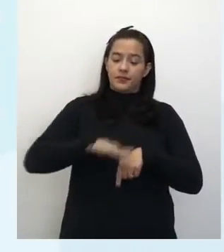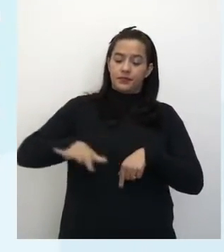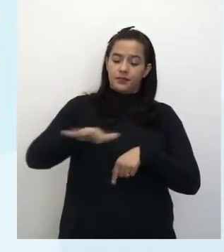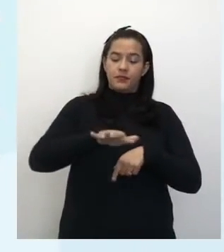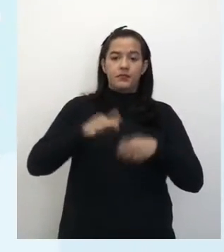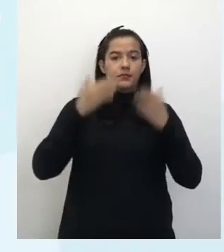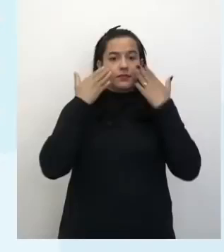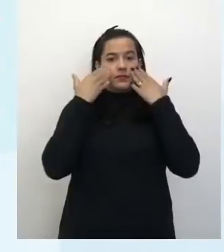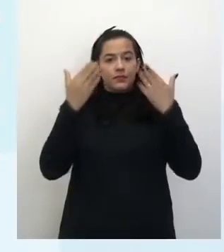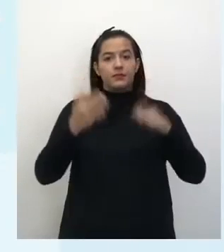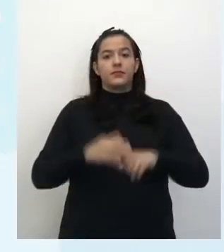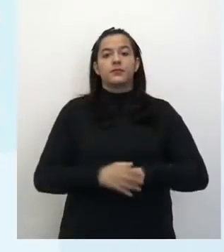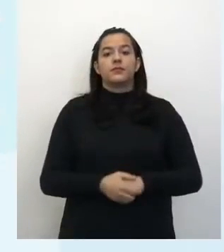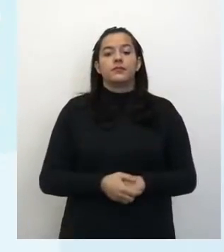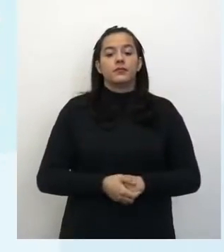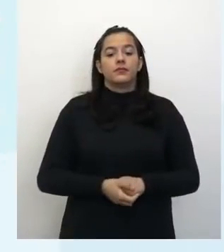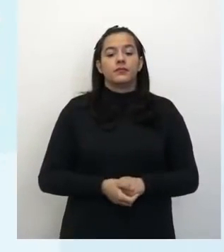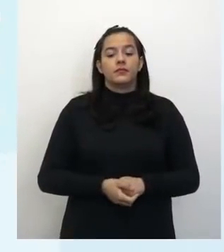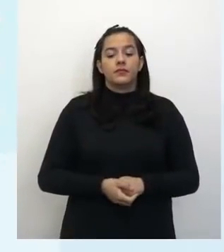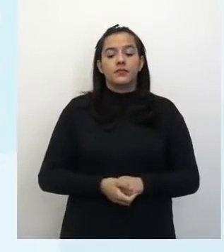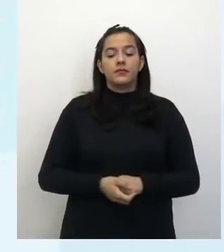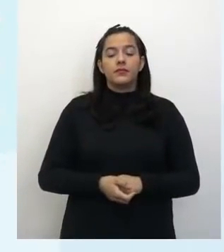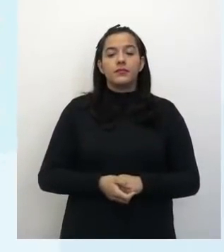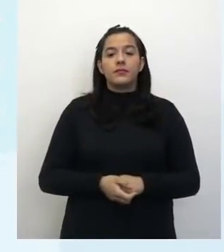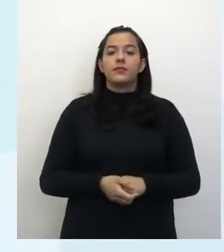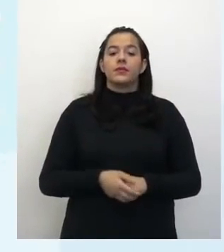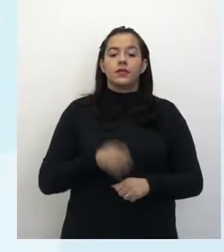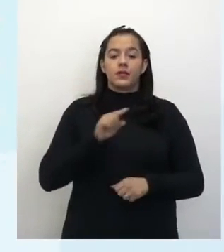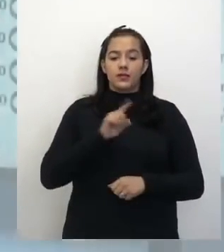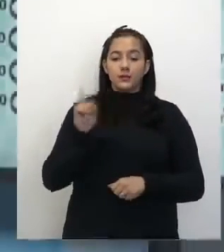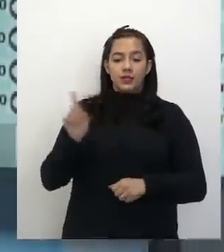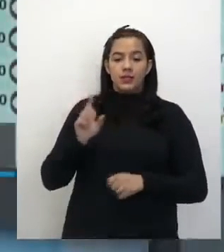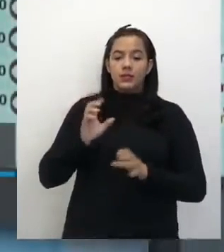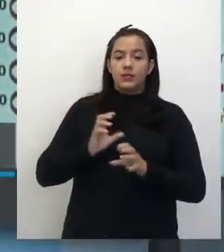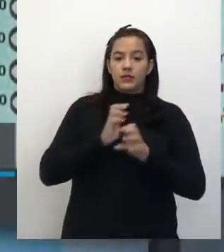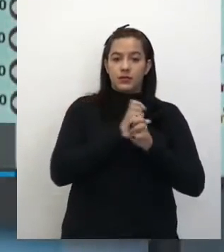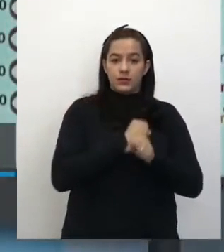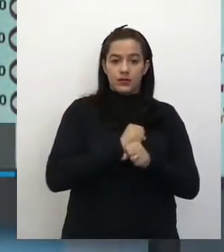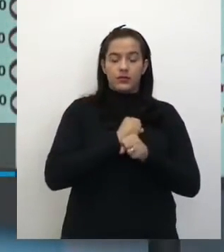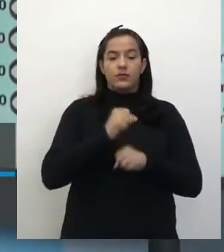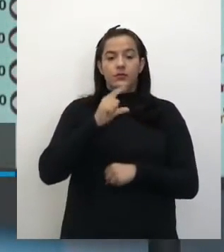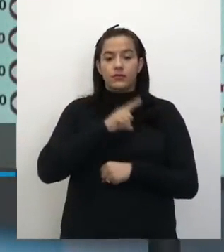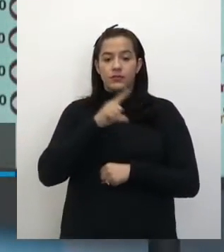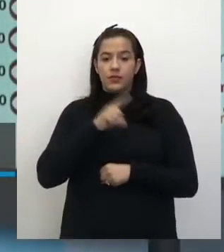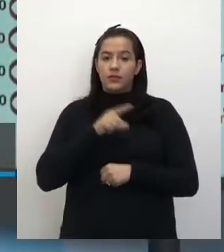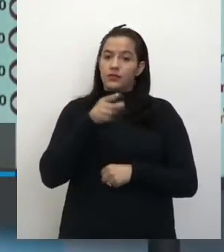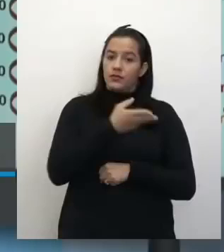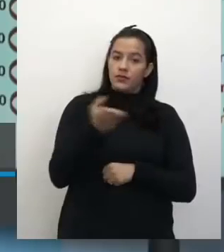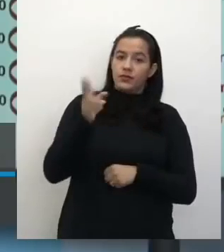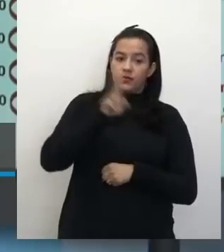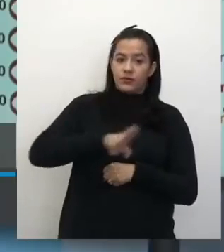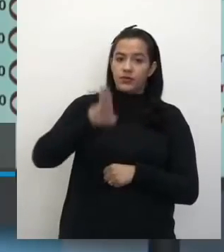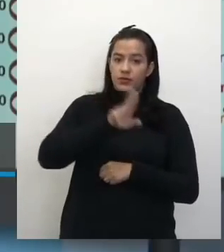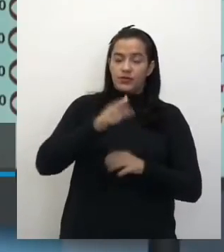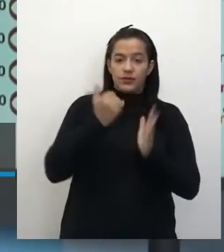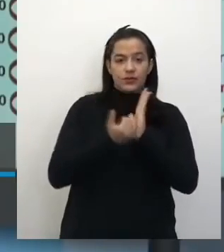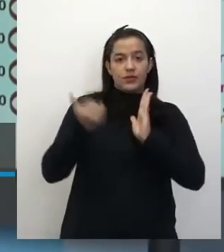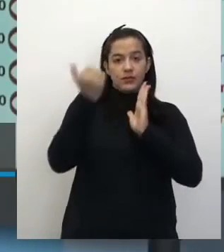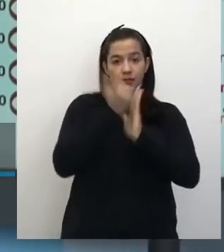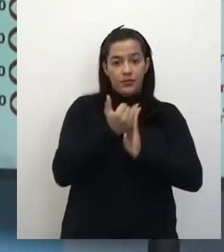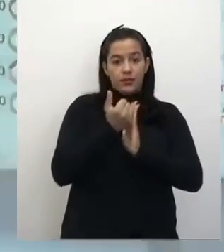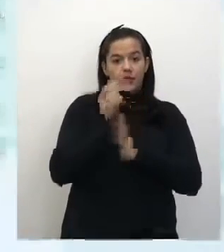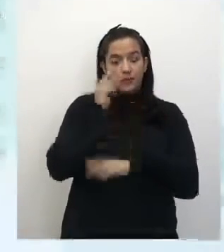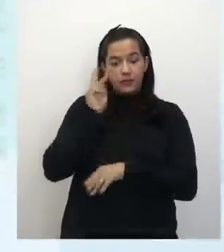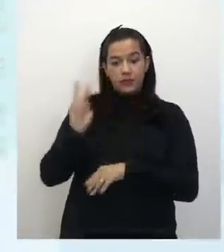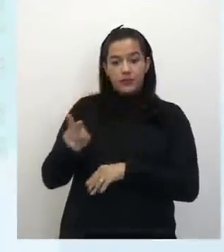professor. Então tirou aí, ó. E dessas unidades de medida, Jonas, olha só, tem aquelas que a gente utiliza mais, né? Então, ó, de olho